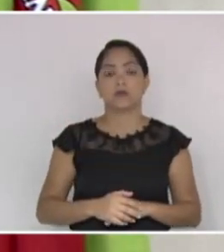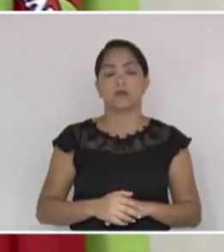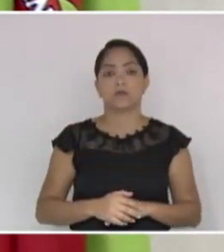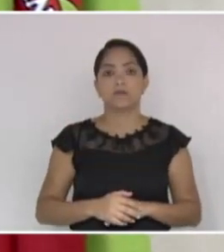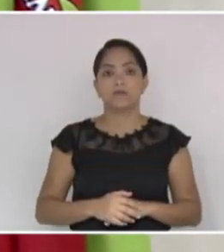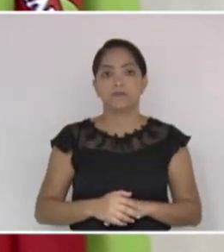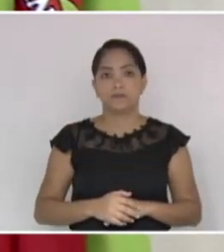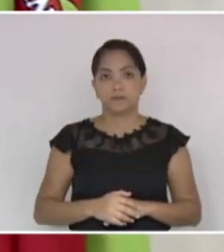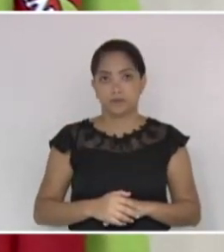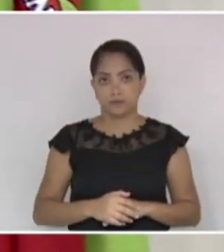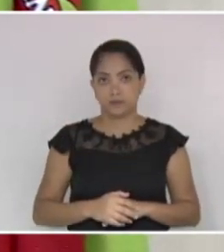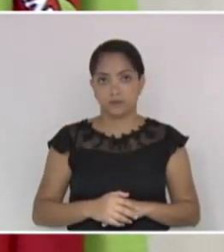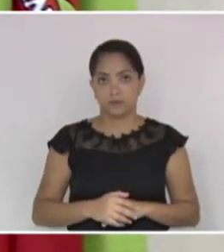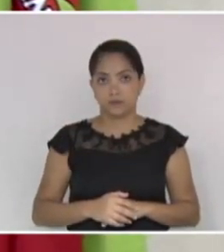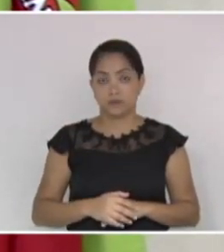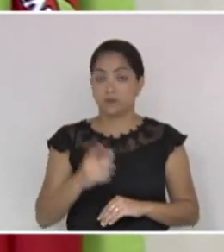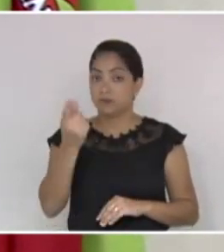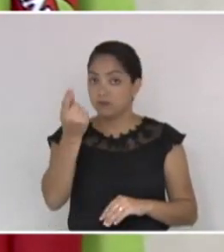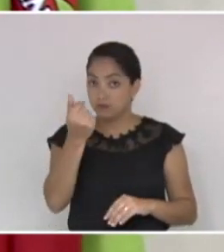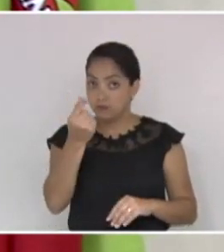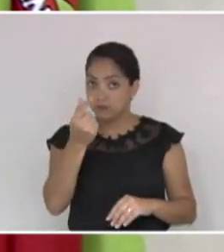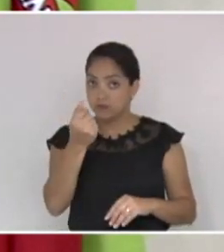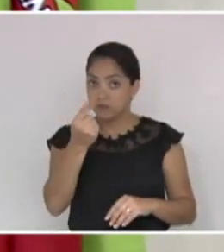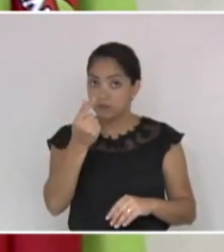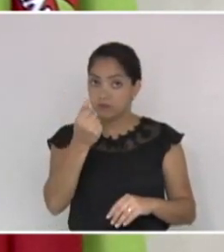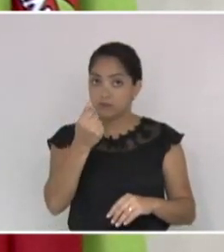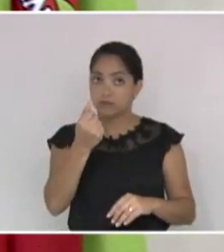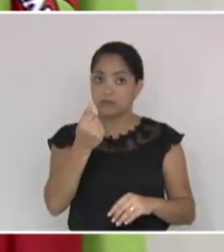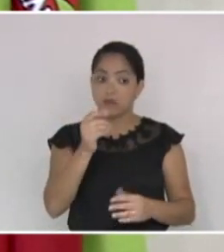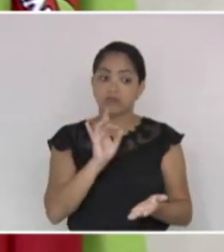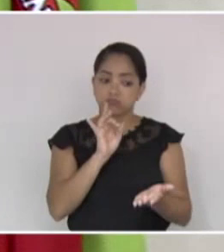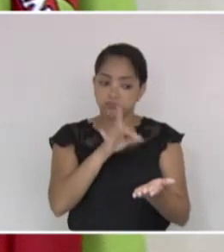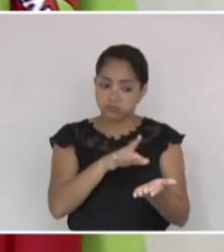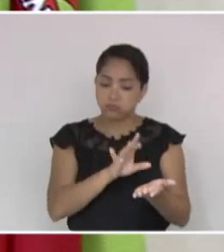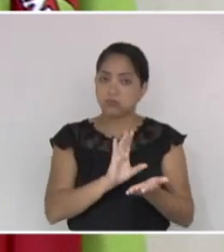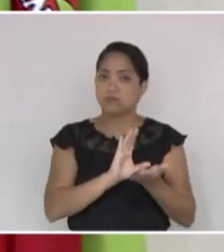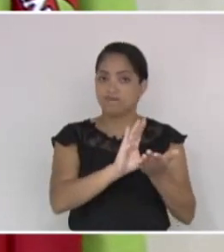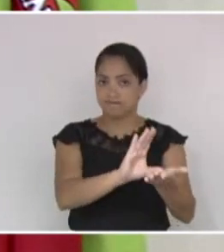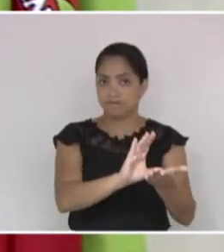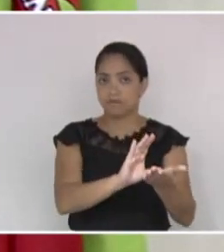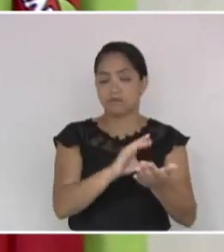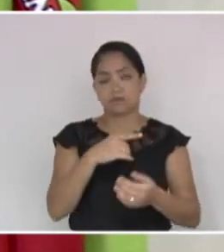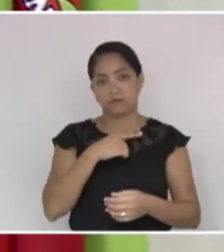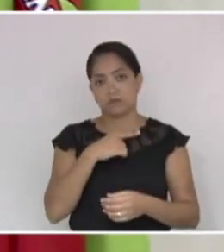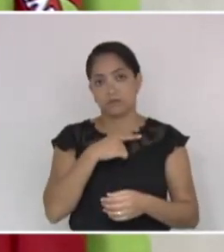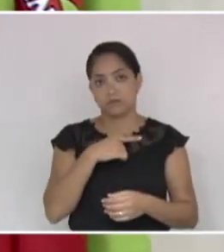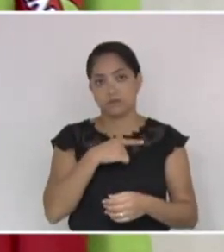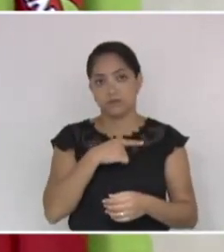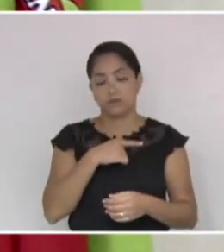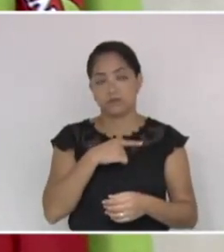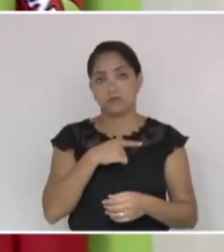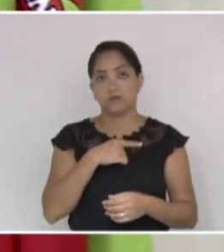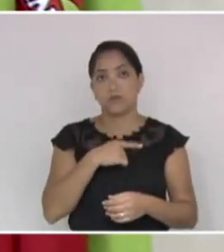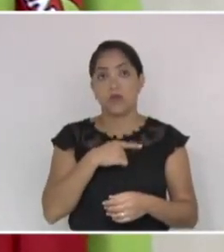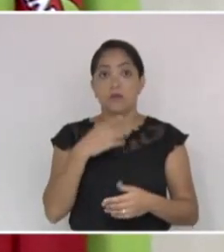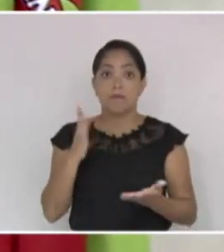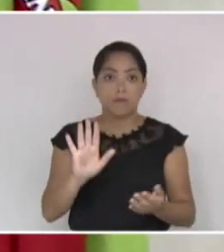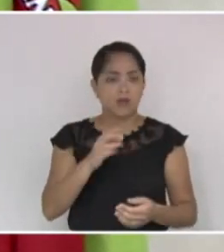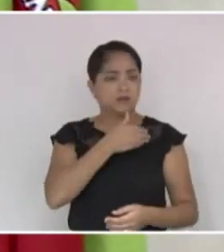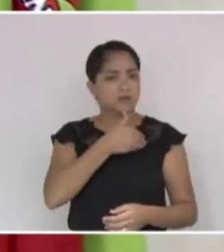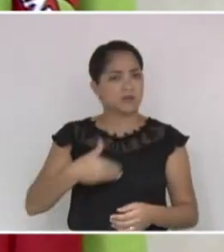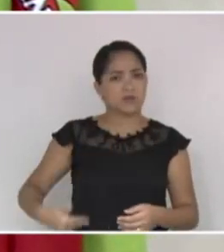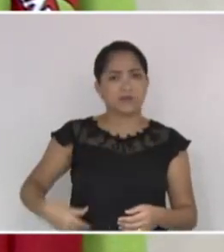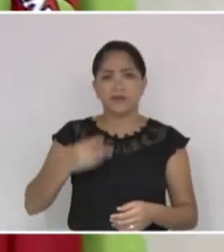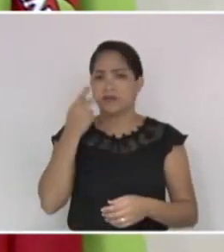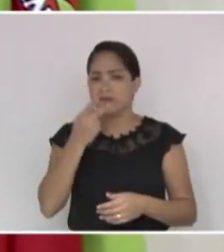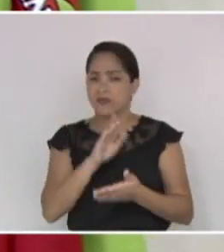historicamente, tem saldo financeiro superavitário. Por que os temerários do governo nada falam sobre os gastos com